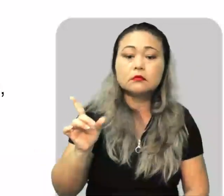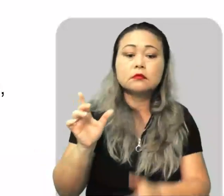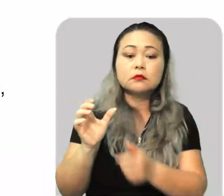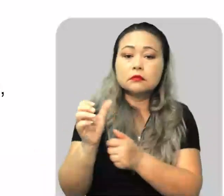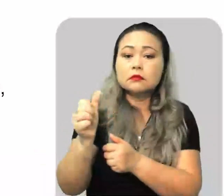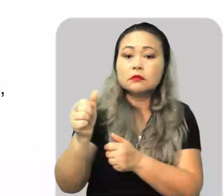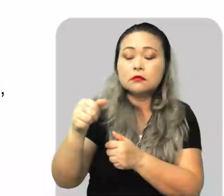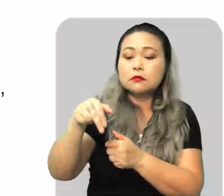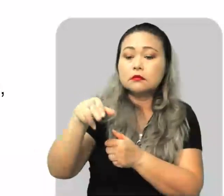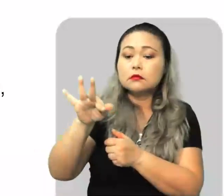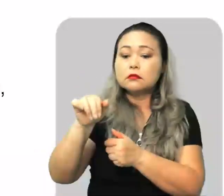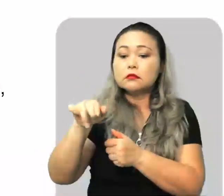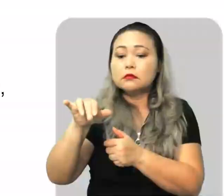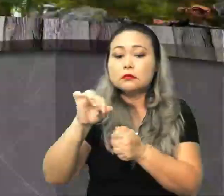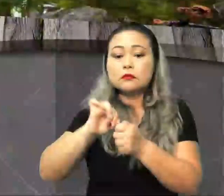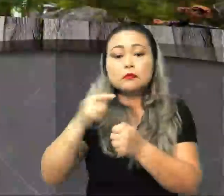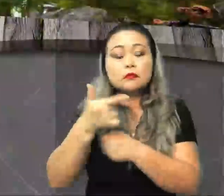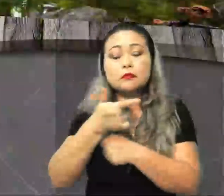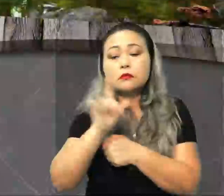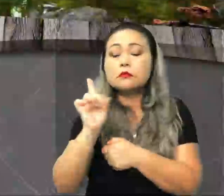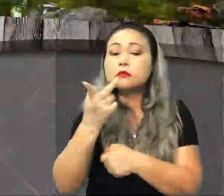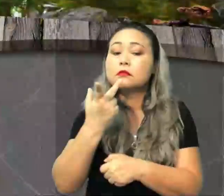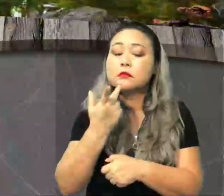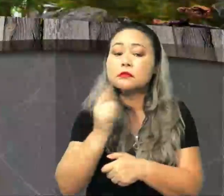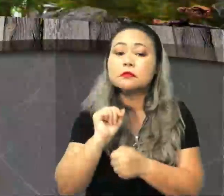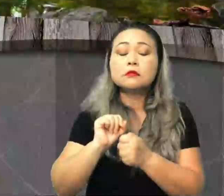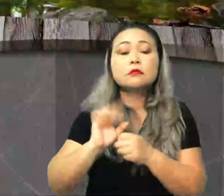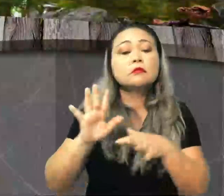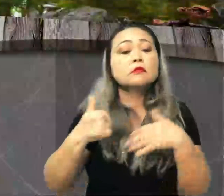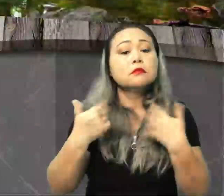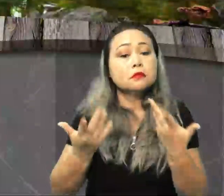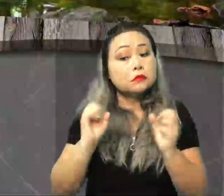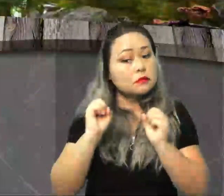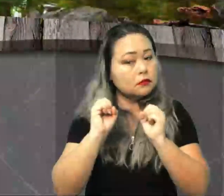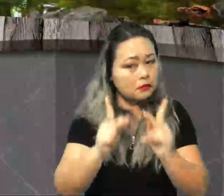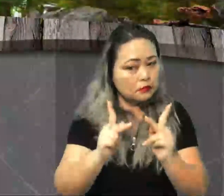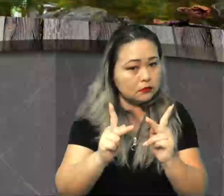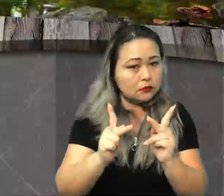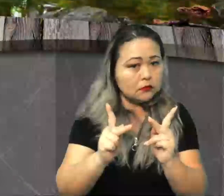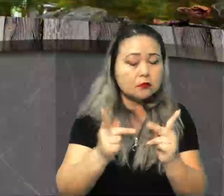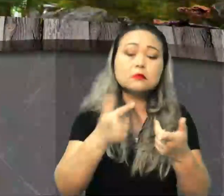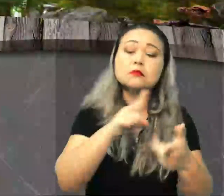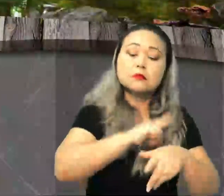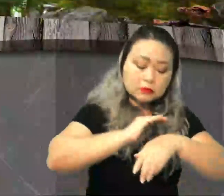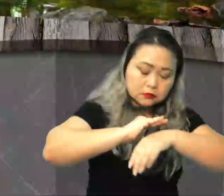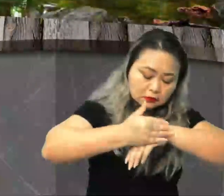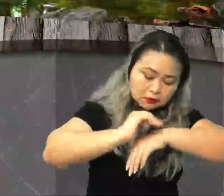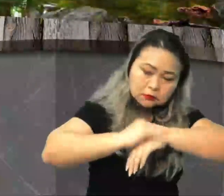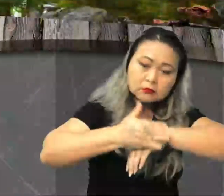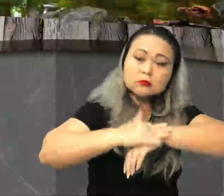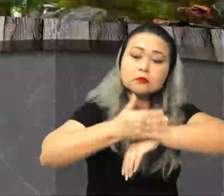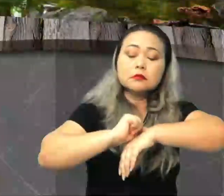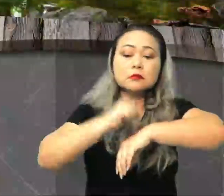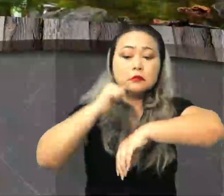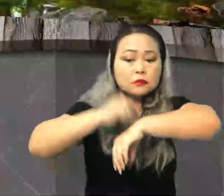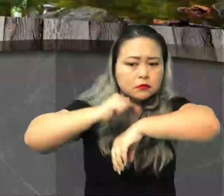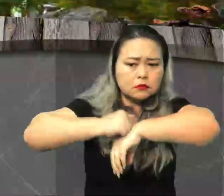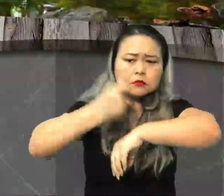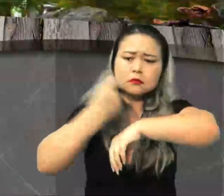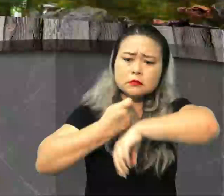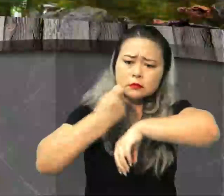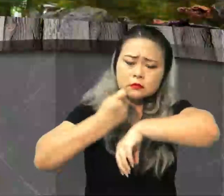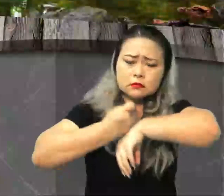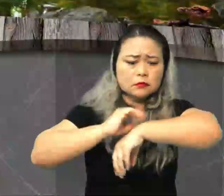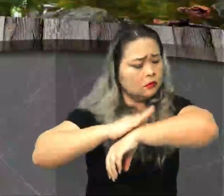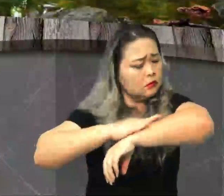estão ausentes, são ausentes. Olha aqui para mim. Ok, prof, uns vão ter escamas, outros vão ter uma estrutura bem